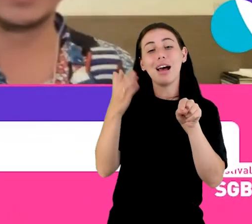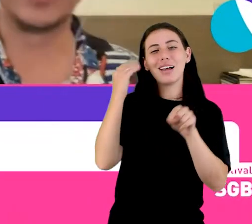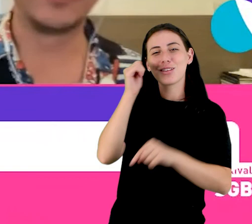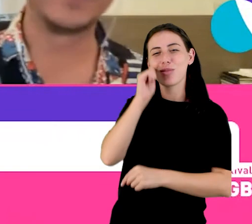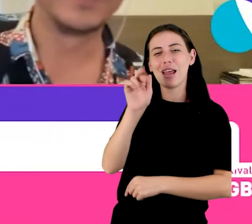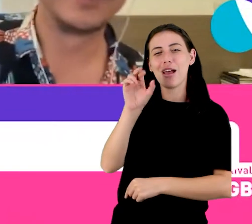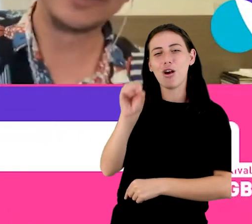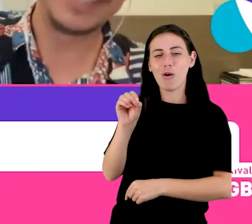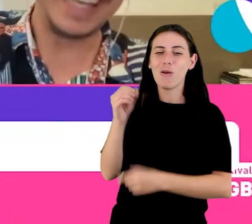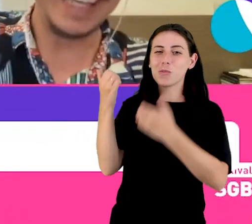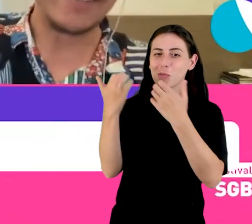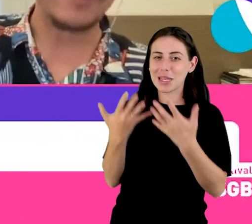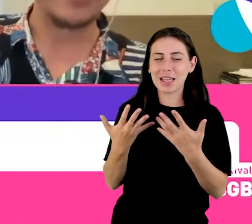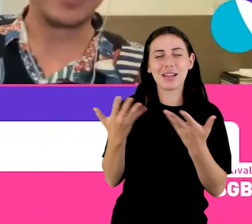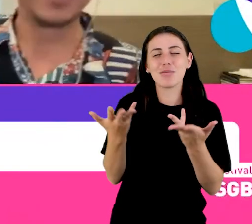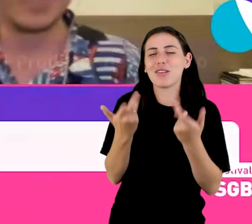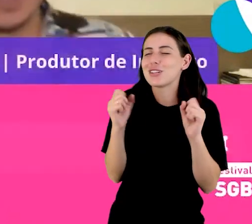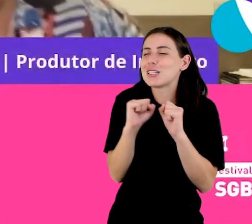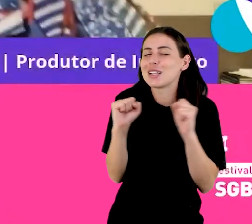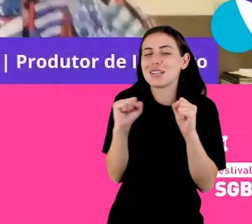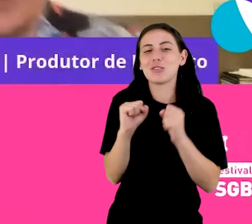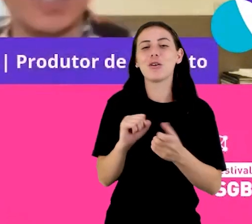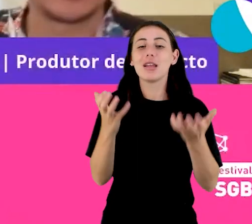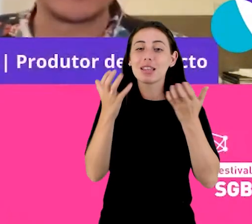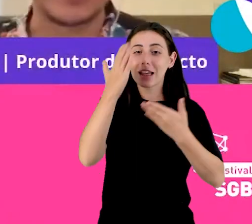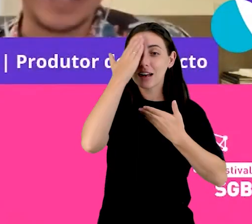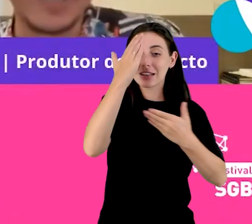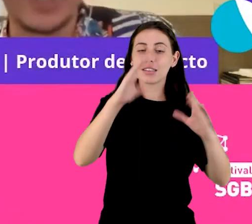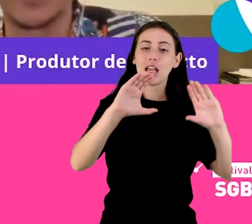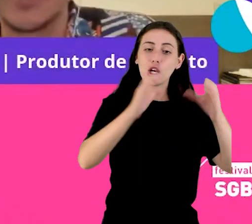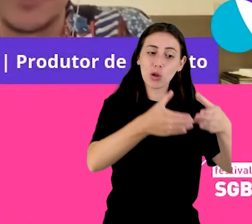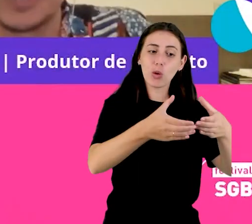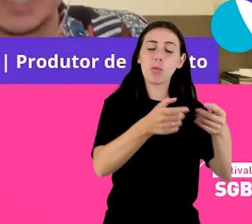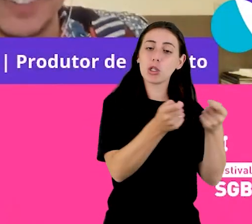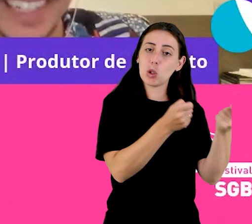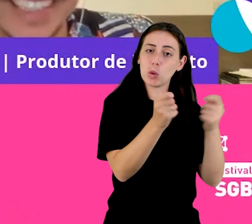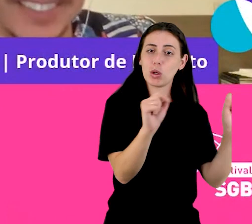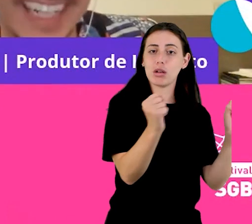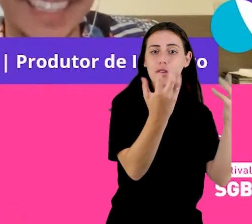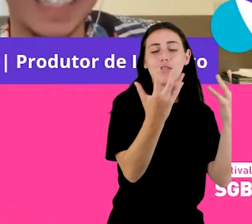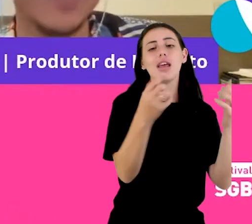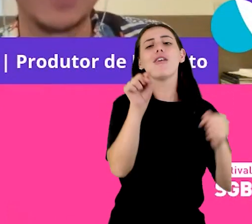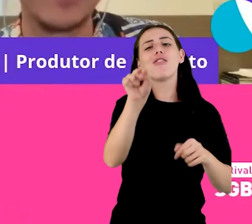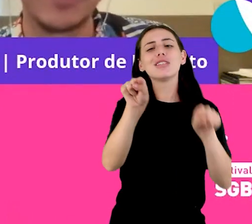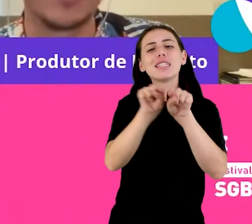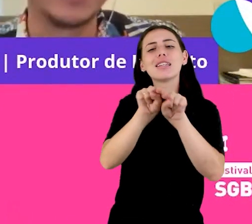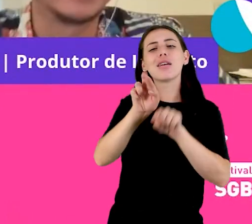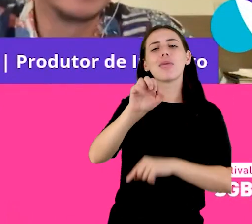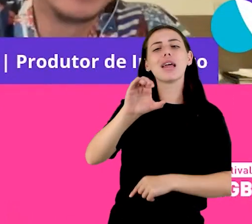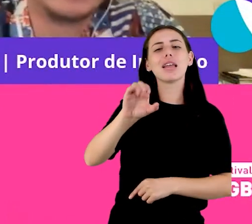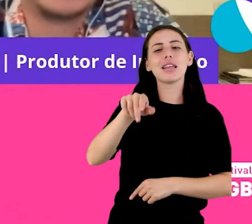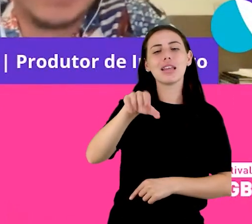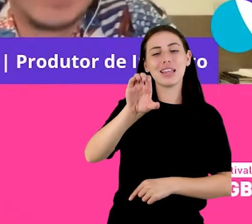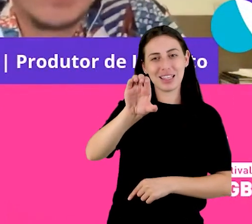Paula, a Silvia, você, Rick, maravilhoso. Que papo ótimo, que condução maravilhosa. Alguém colocou já no chat aqui, porque foi muito bom